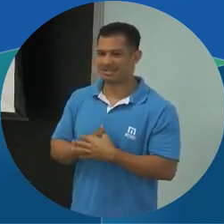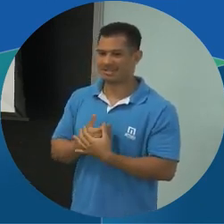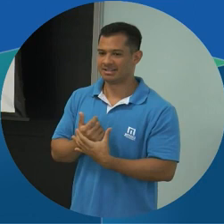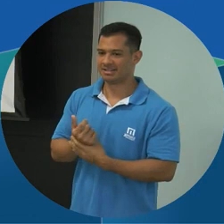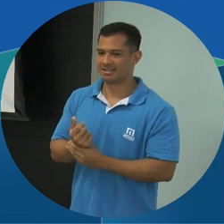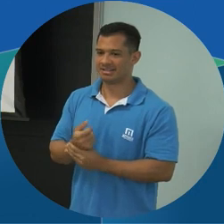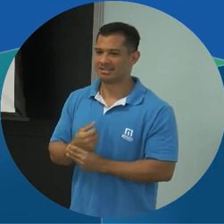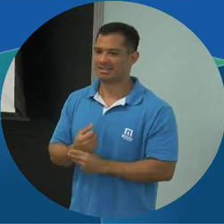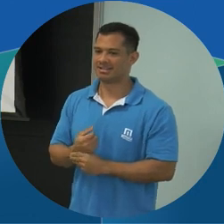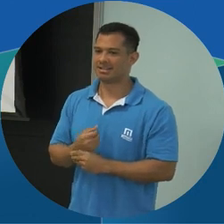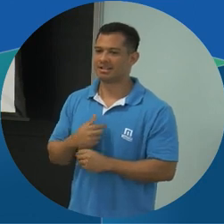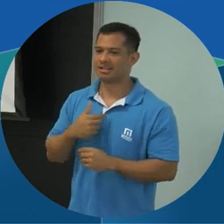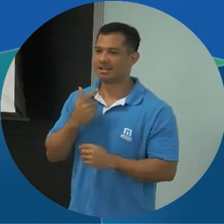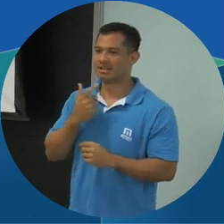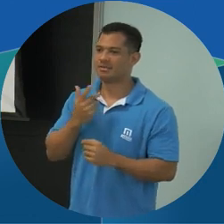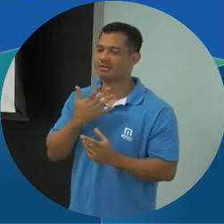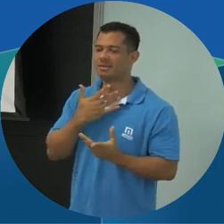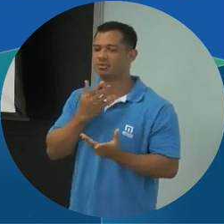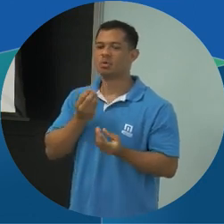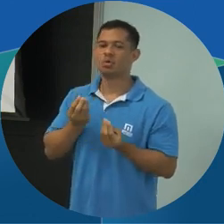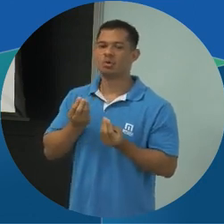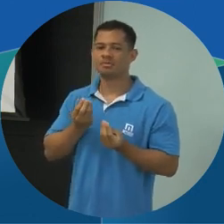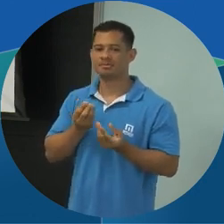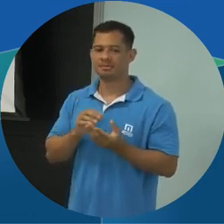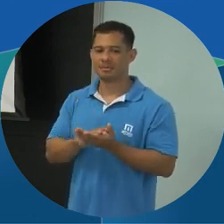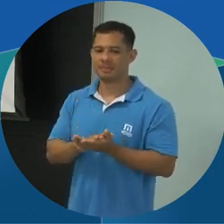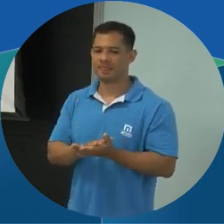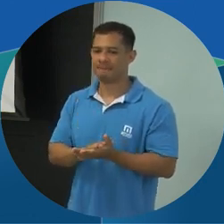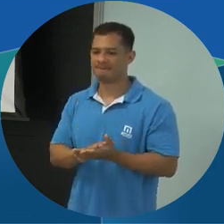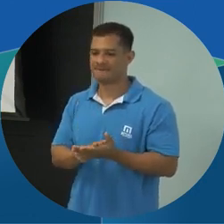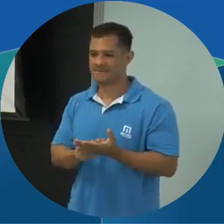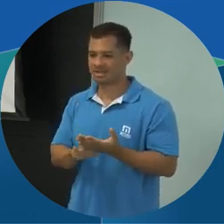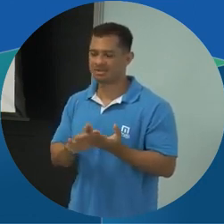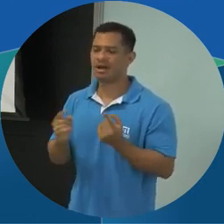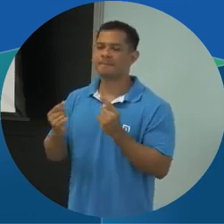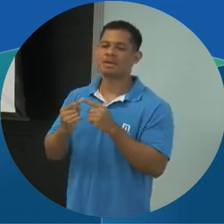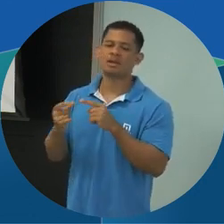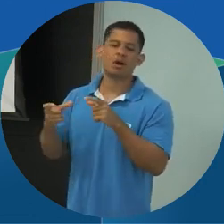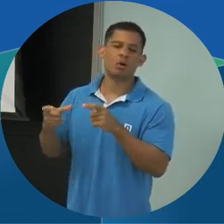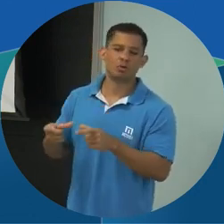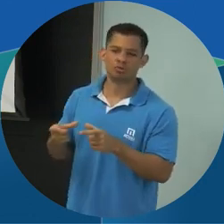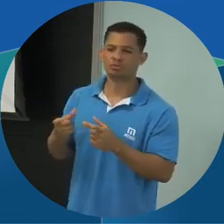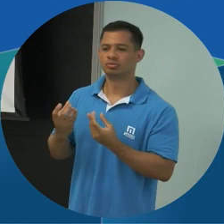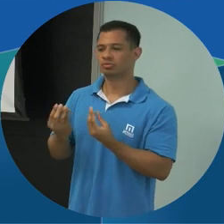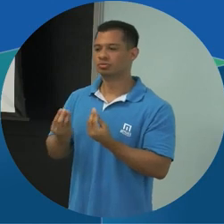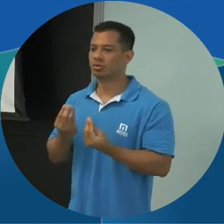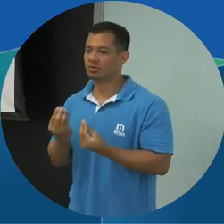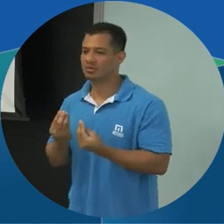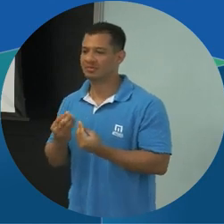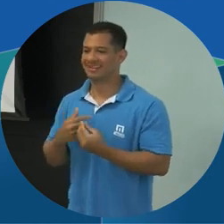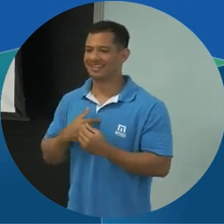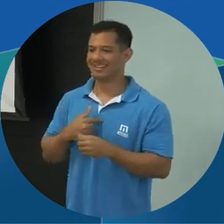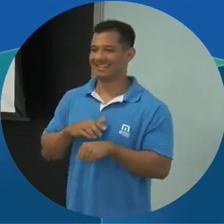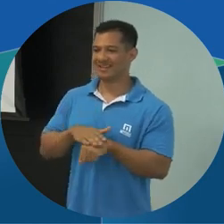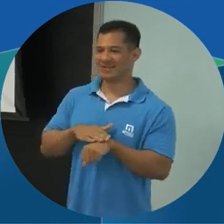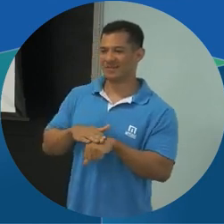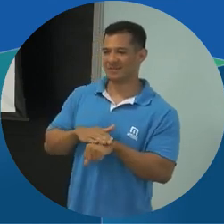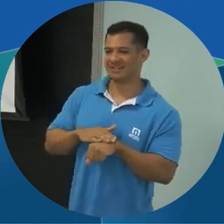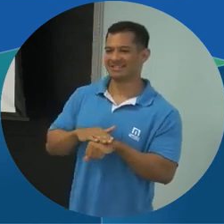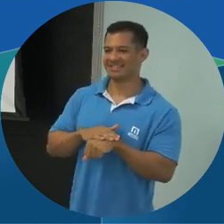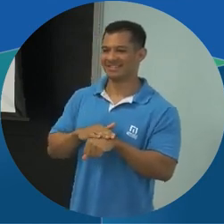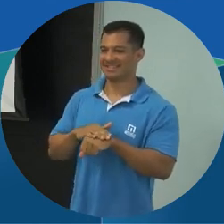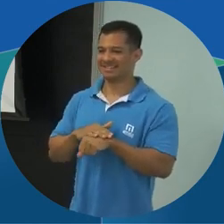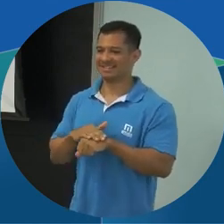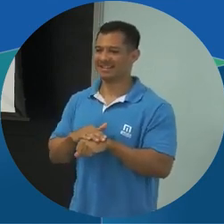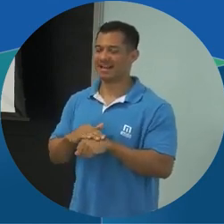legal. Aí ele falou, mas isso daí se aplica aonde, como? E a gente estava conversando, né? E a gente estava